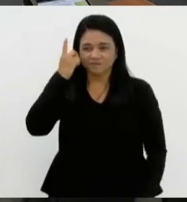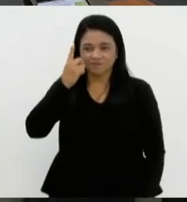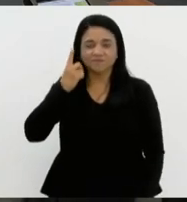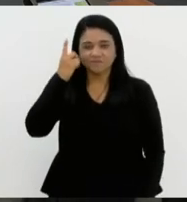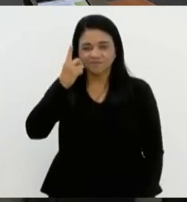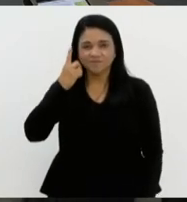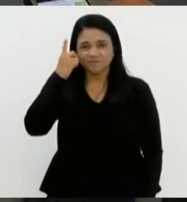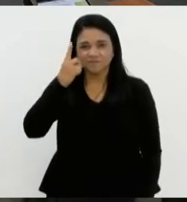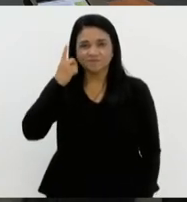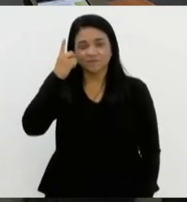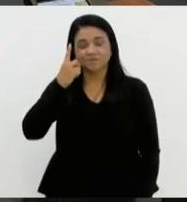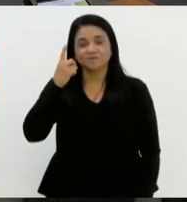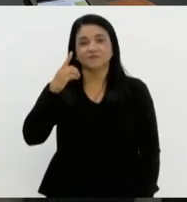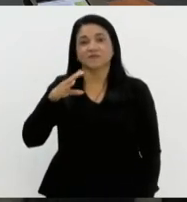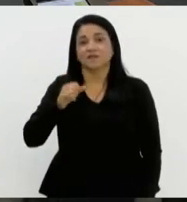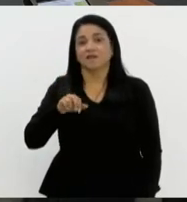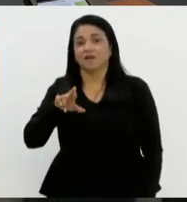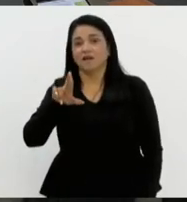Deputada Carla Machado.